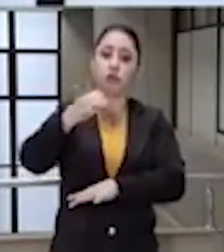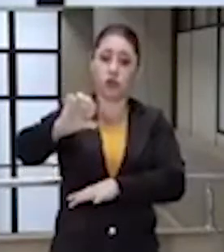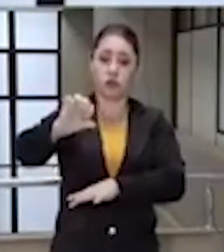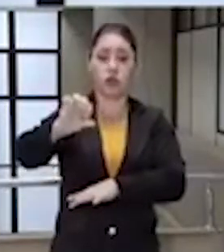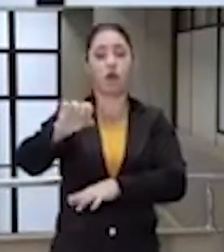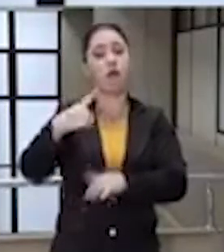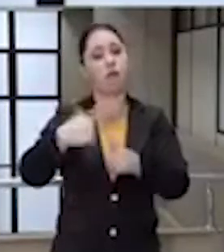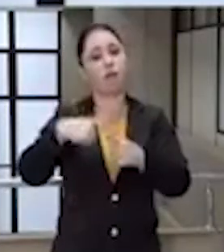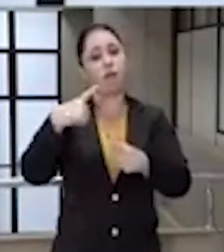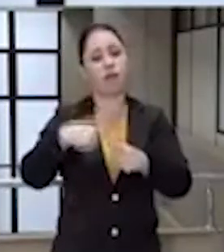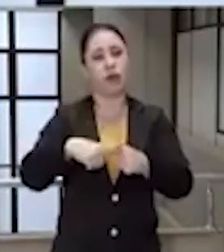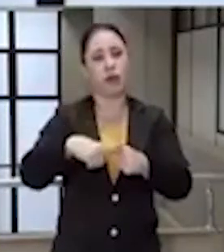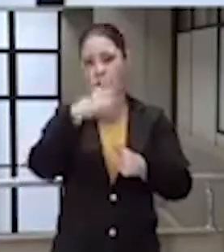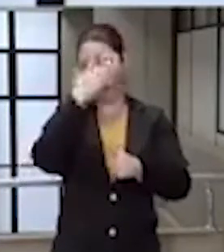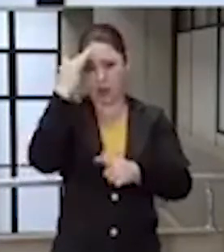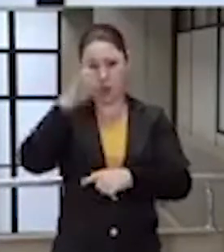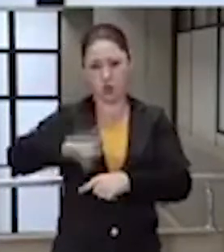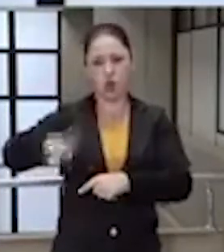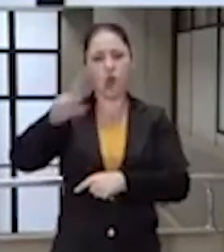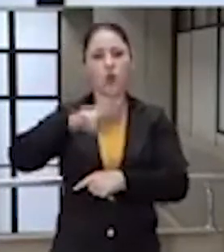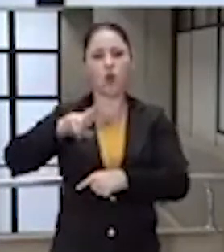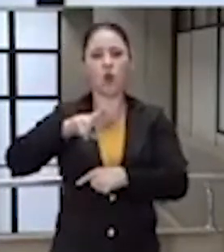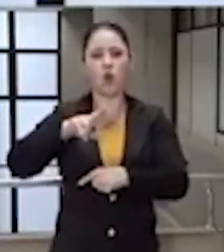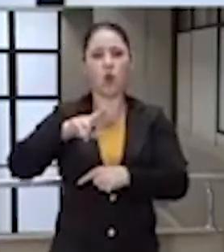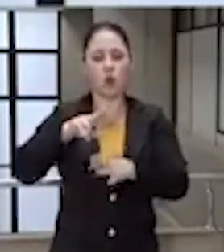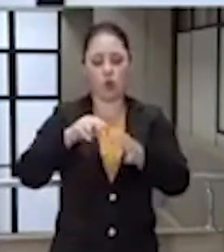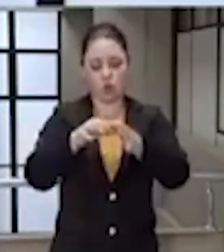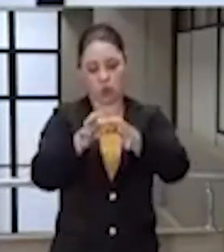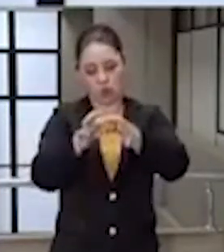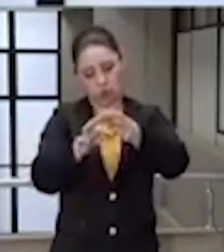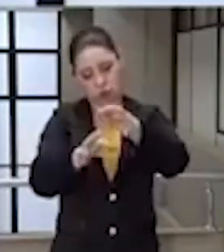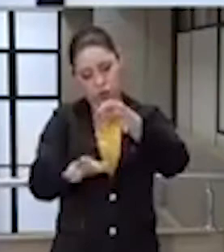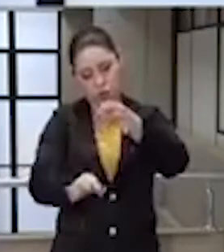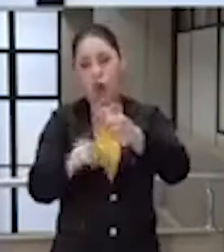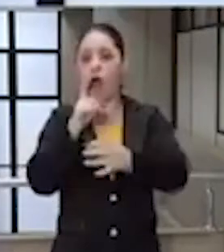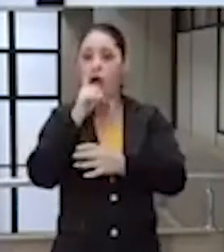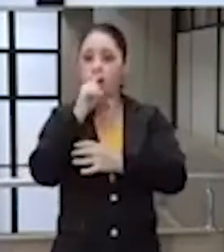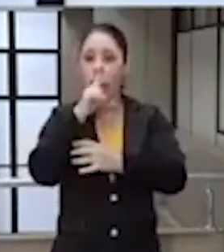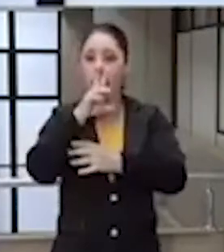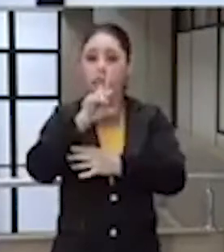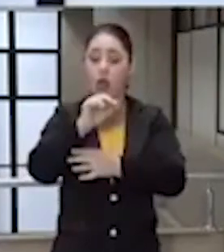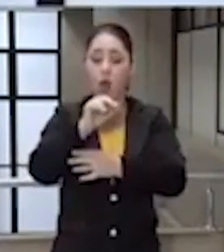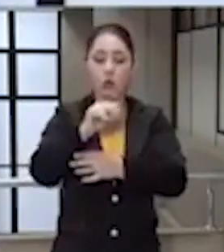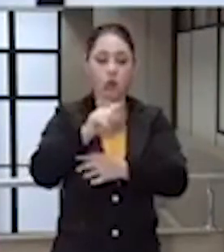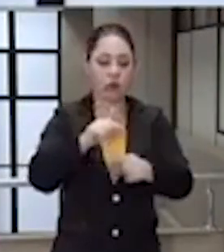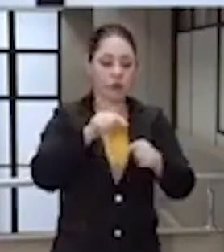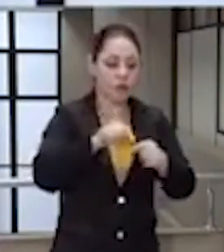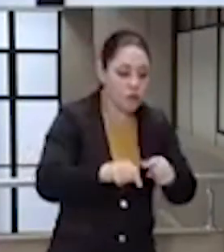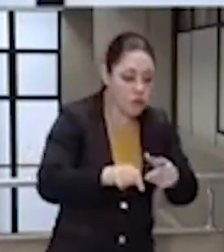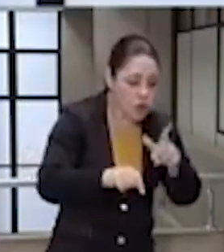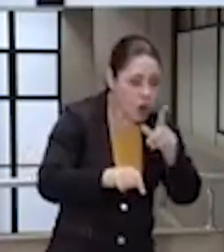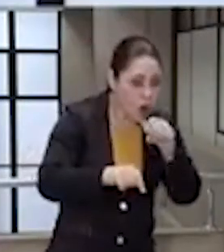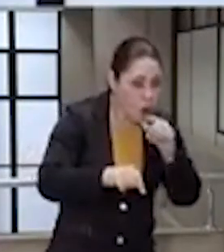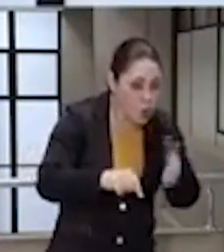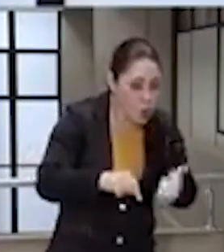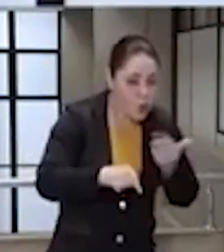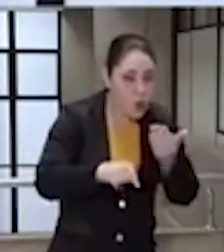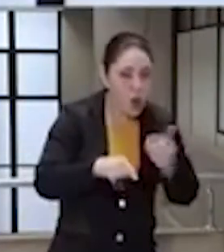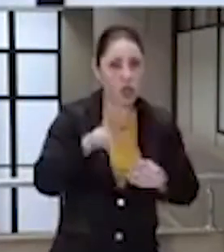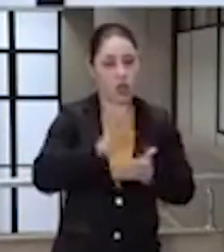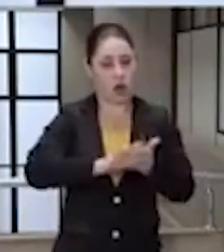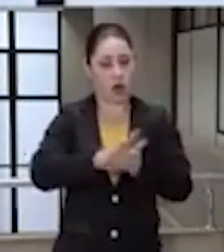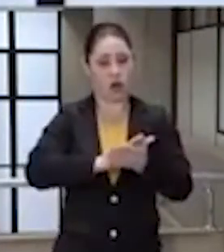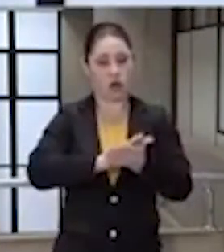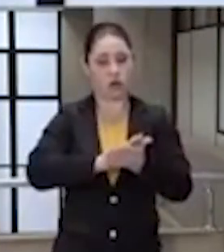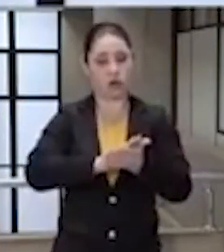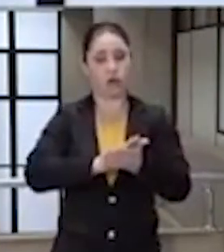a previsão de que as pessoas utilizem garrafas de água e não mais aqueles bebedouros em que você aperta e acaba ali tomando a água.